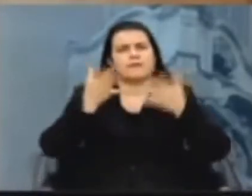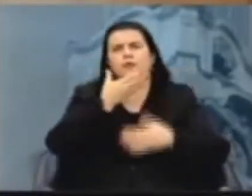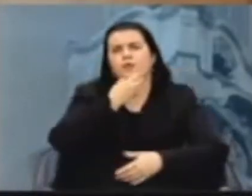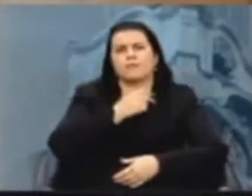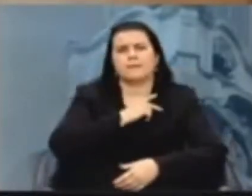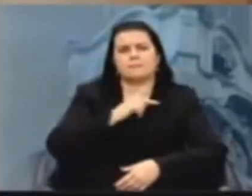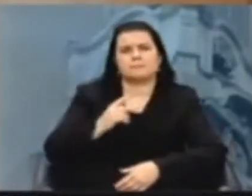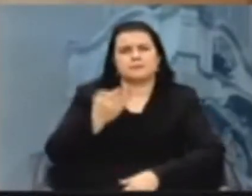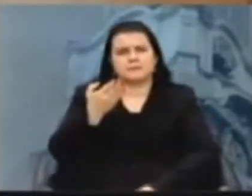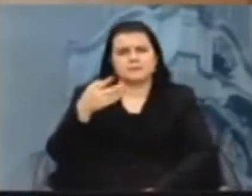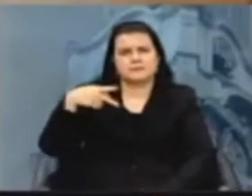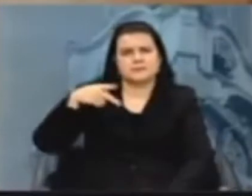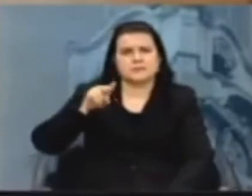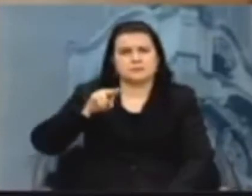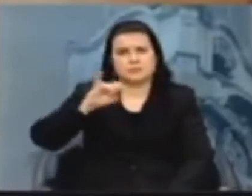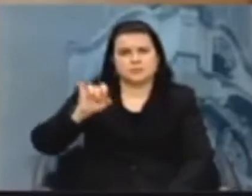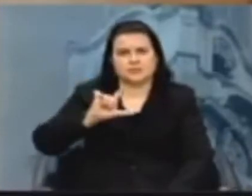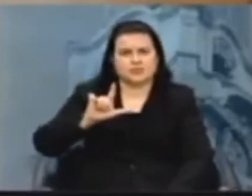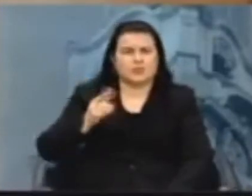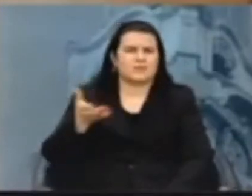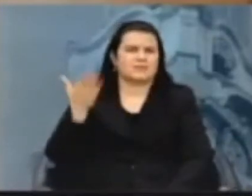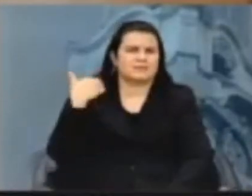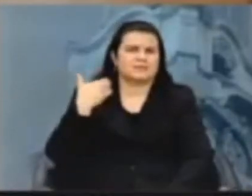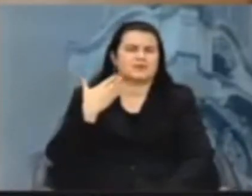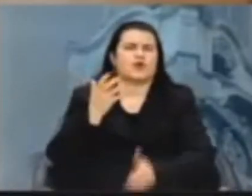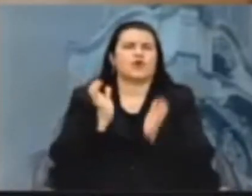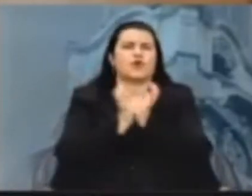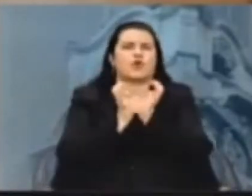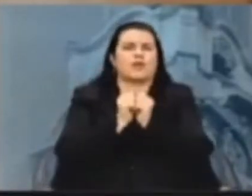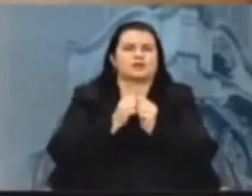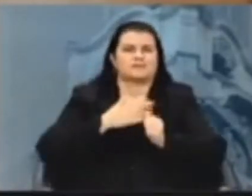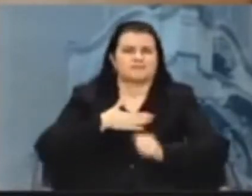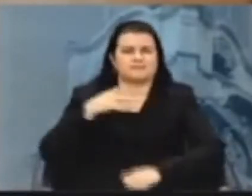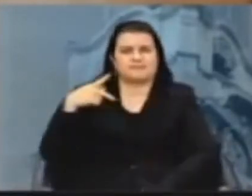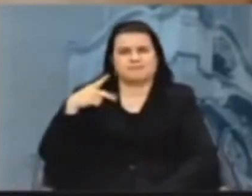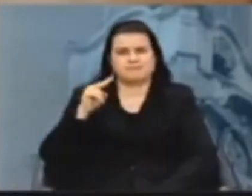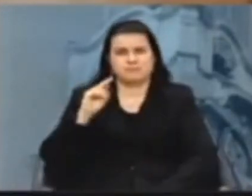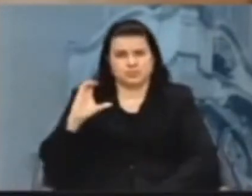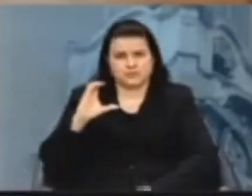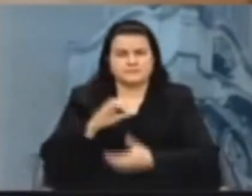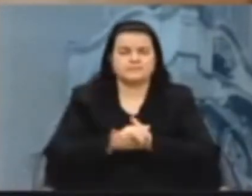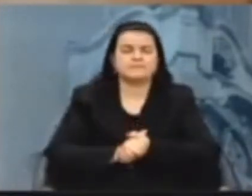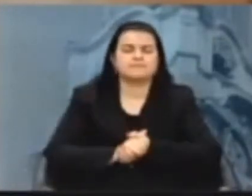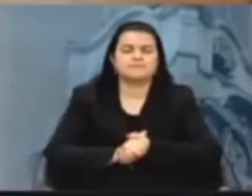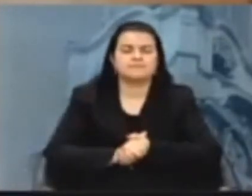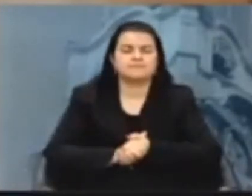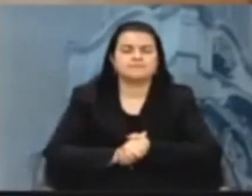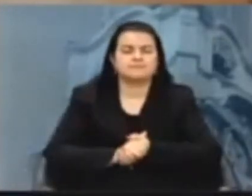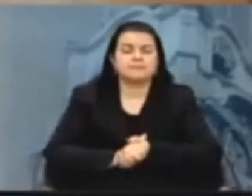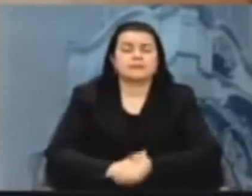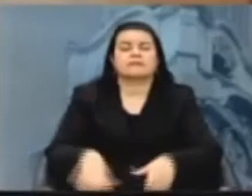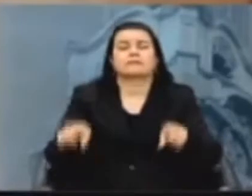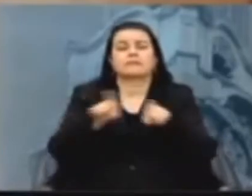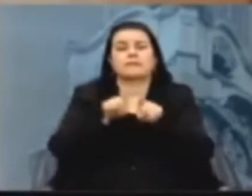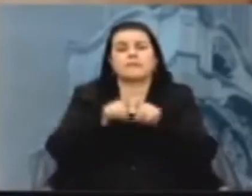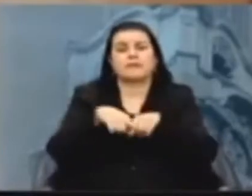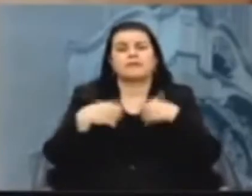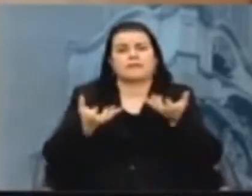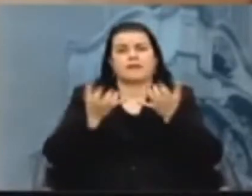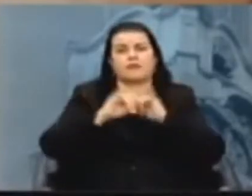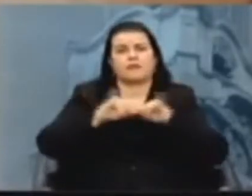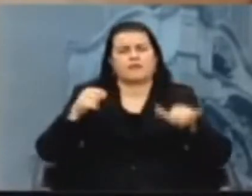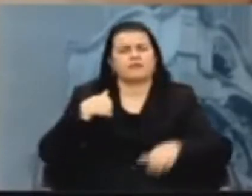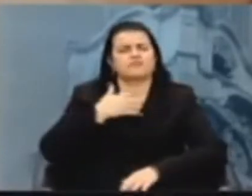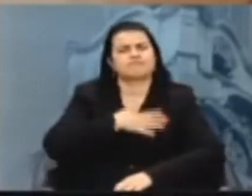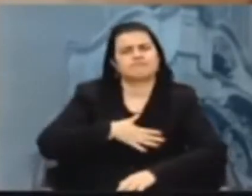presidente Reginaldo Pujol, que foi meu colega na Pontifícia Universidade Católica. Registrar também, com muita